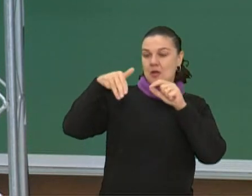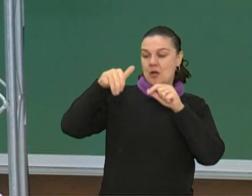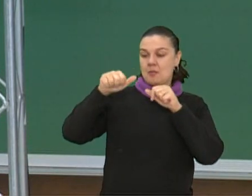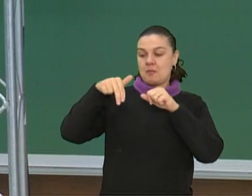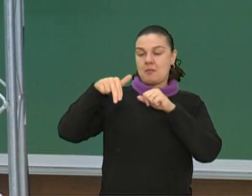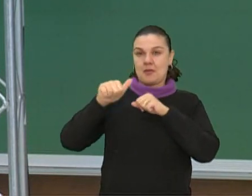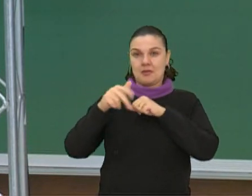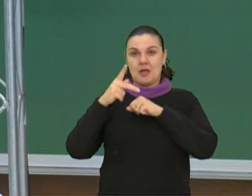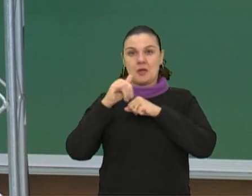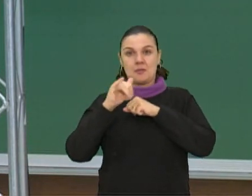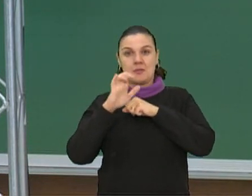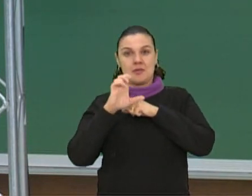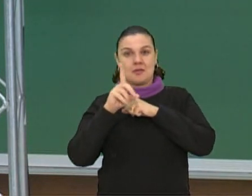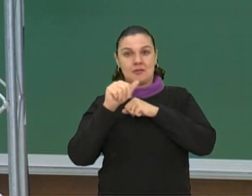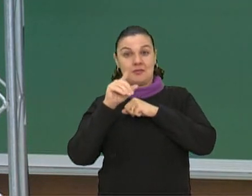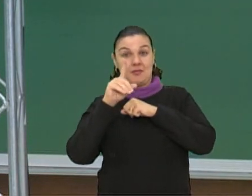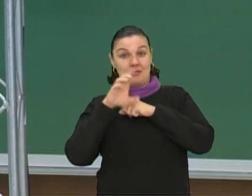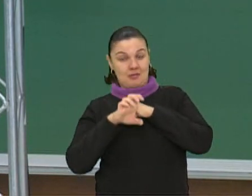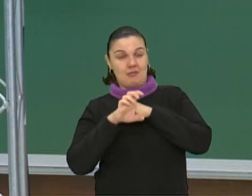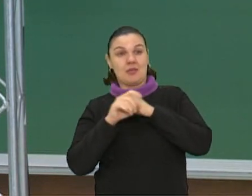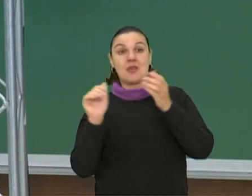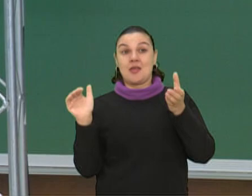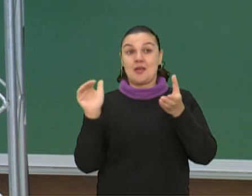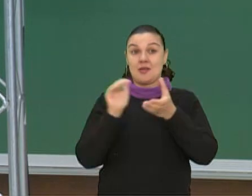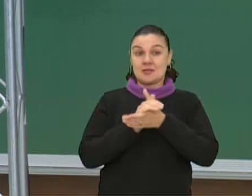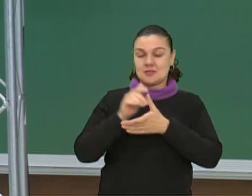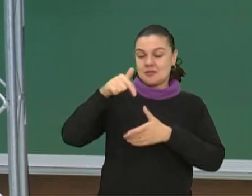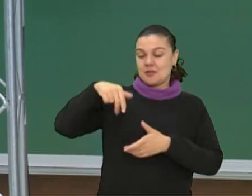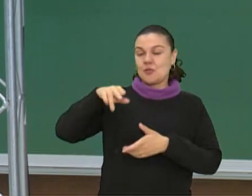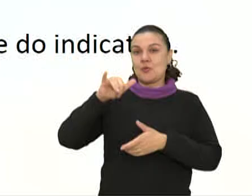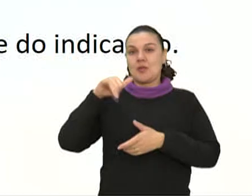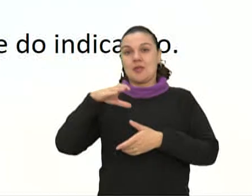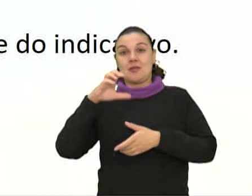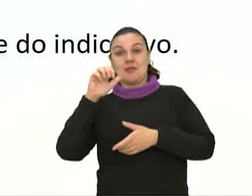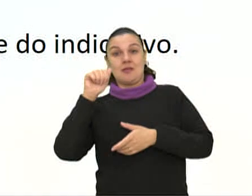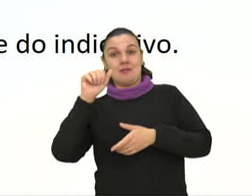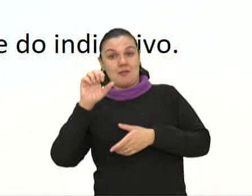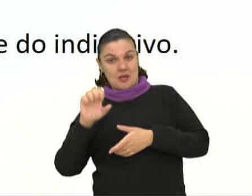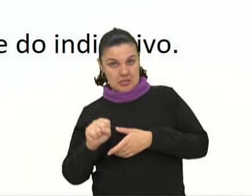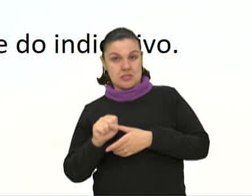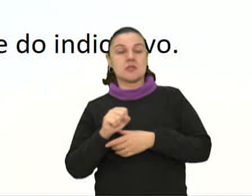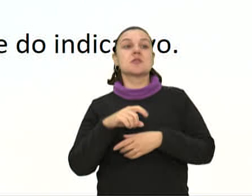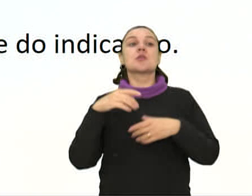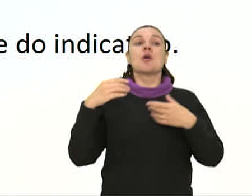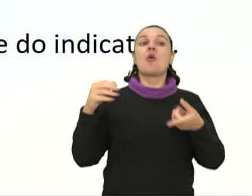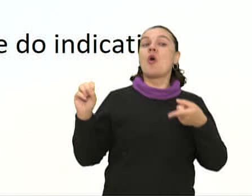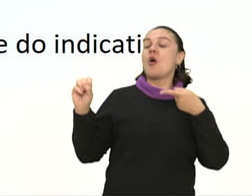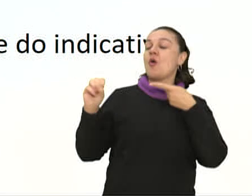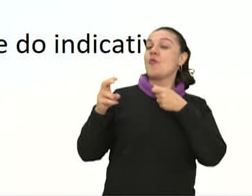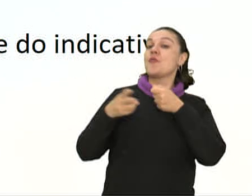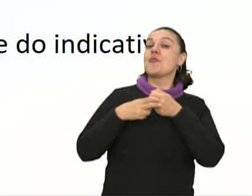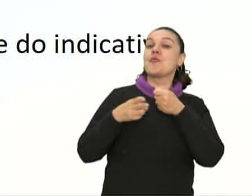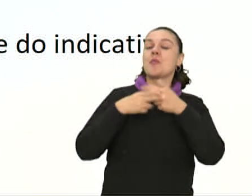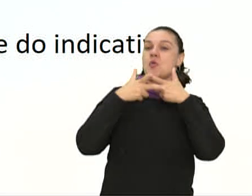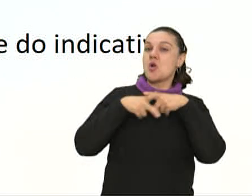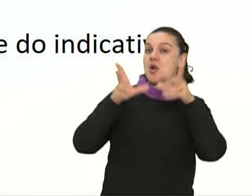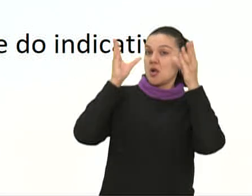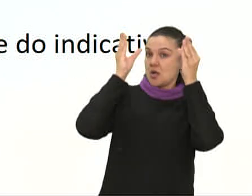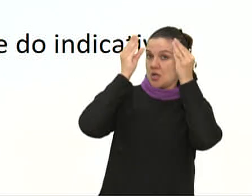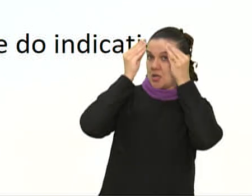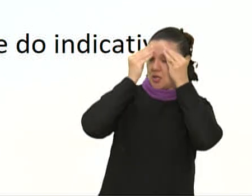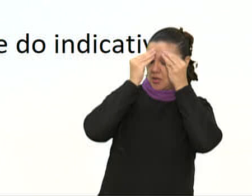tem casado com Quincas Borba, o verbo constitui. Letra A. Uma forma linguística criada pelo autor